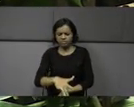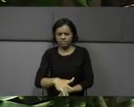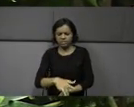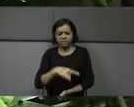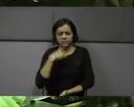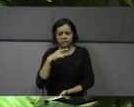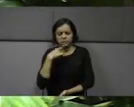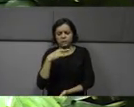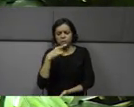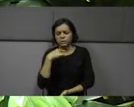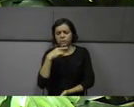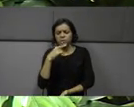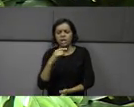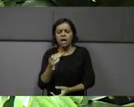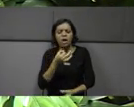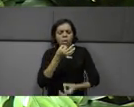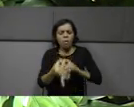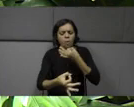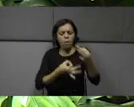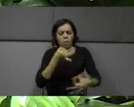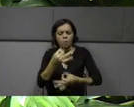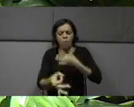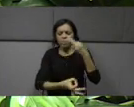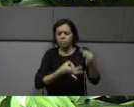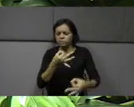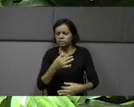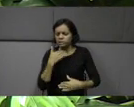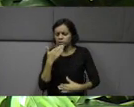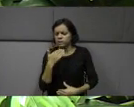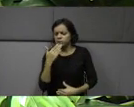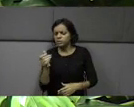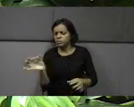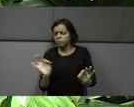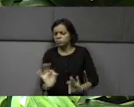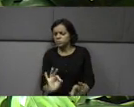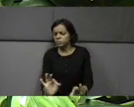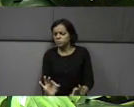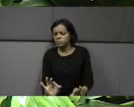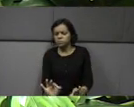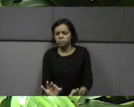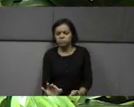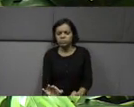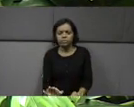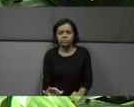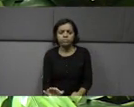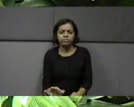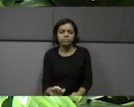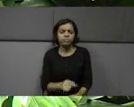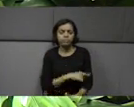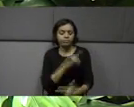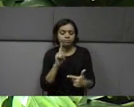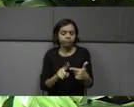sabe que é satisfatório que seja possível de ser aproveitada um outro debate que a gente precisa verificar a dimensão